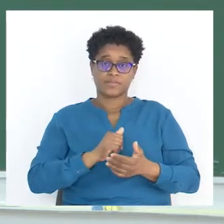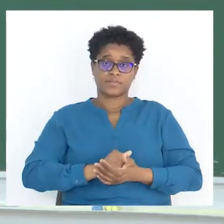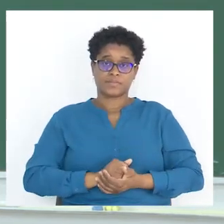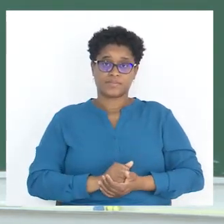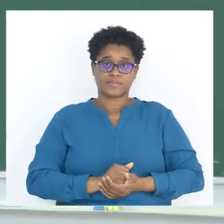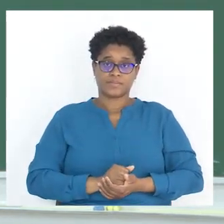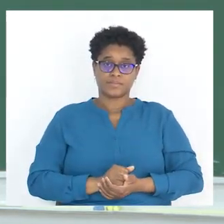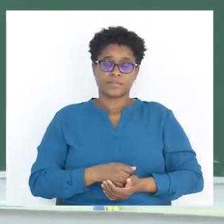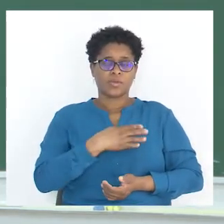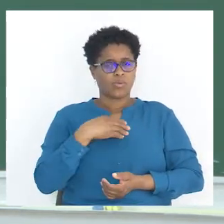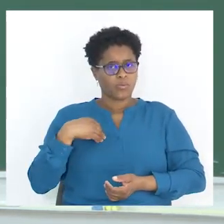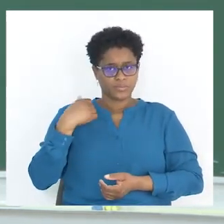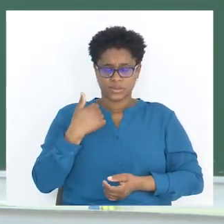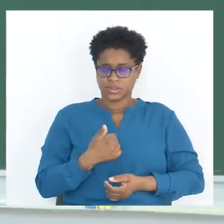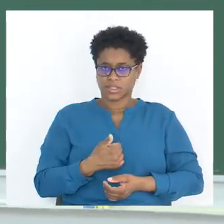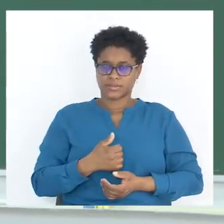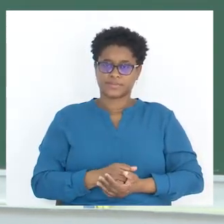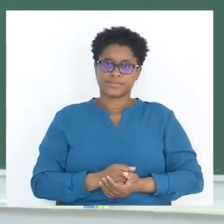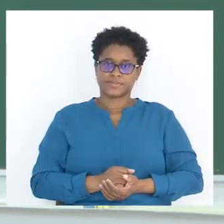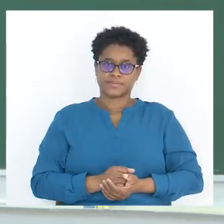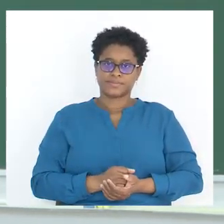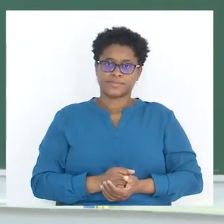O bem-estar.